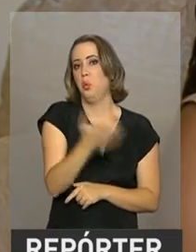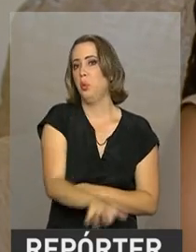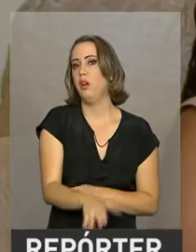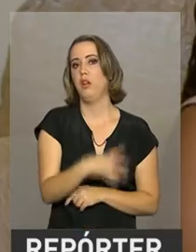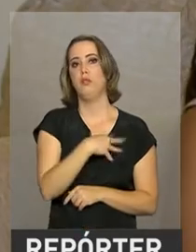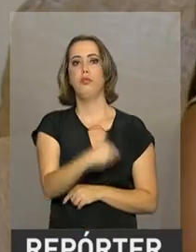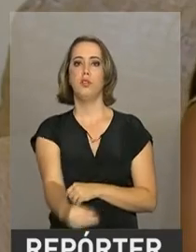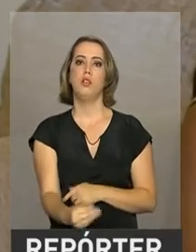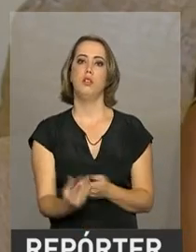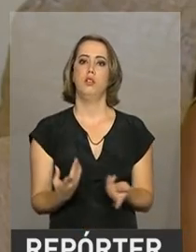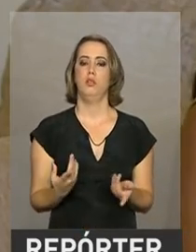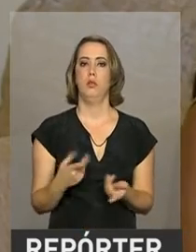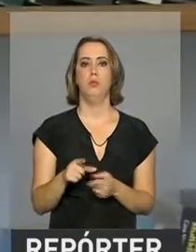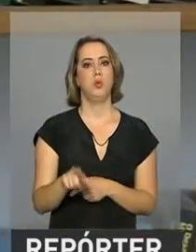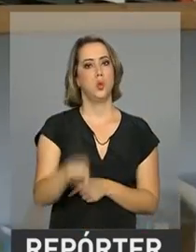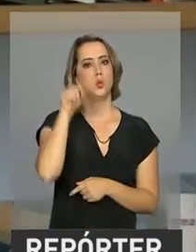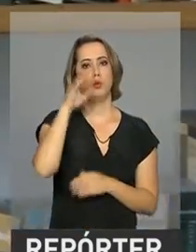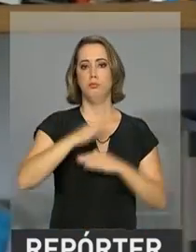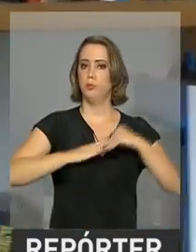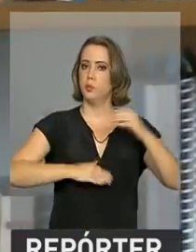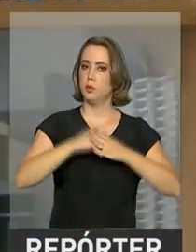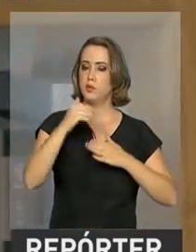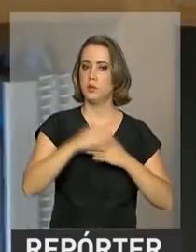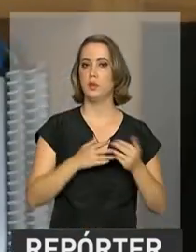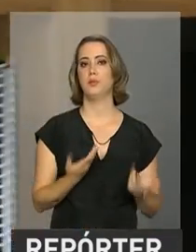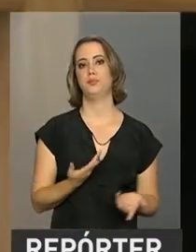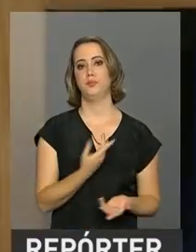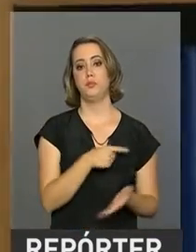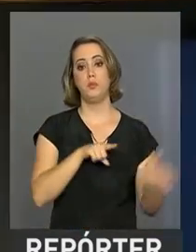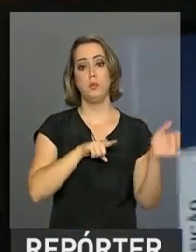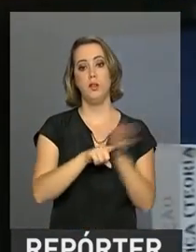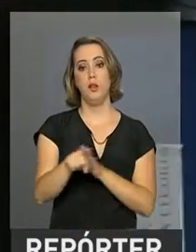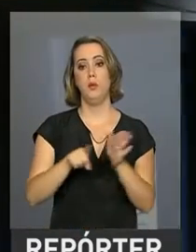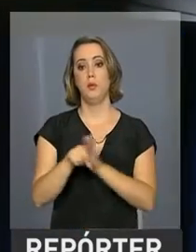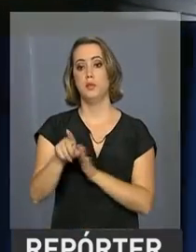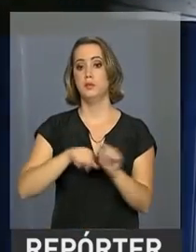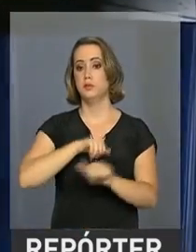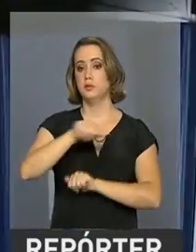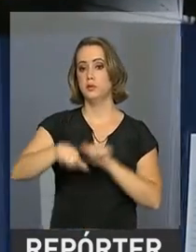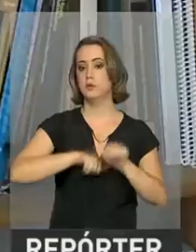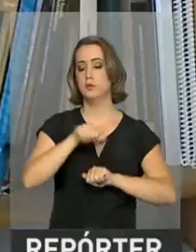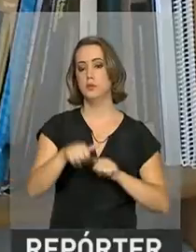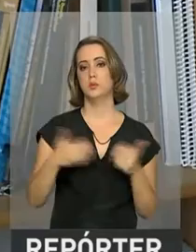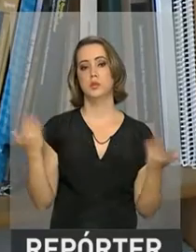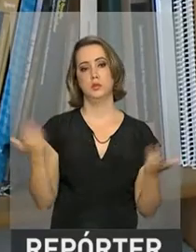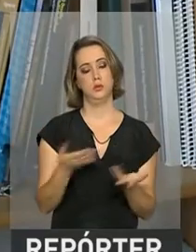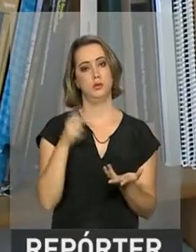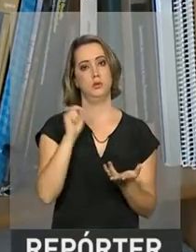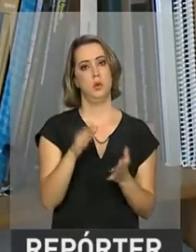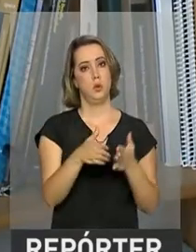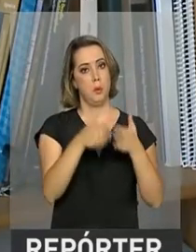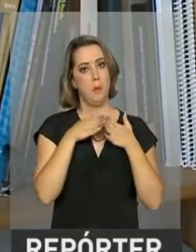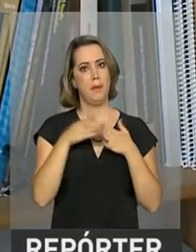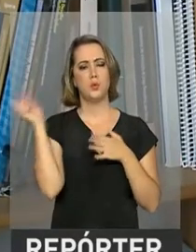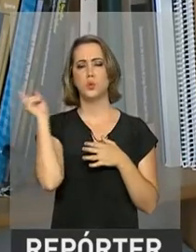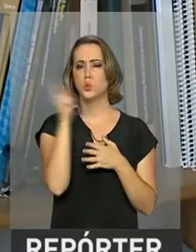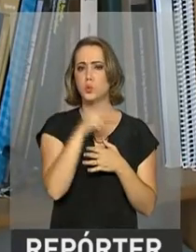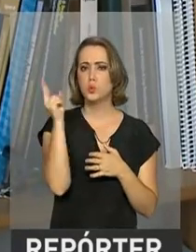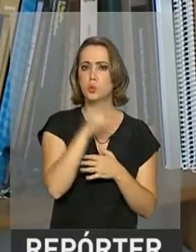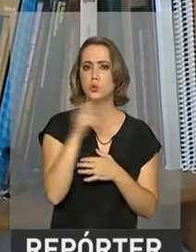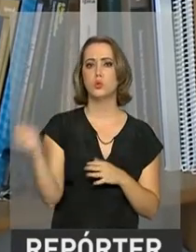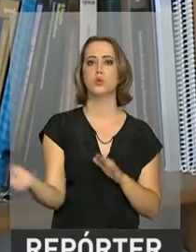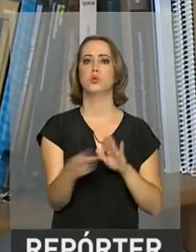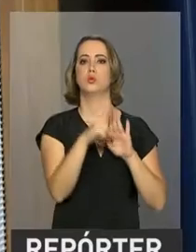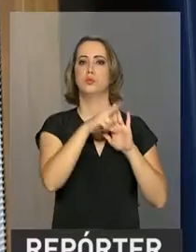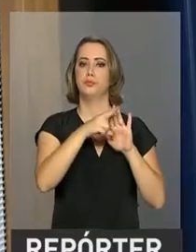focado pela vida funcional para a pesquisadora a mudança na configuração familiar do brasileiro pede urgência por uma reforma na